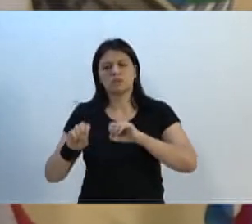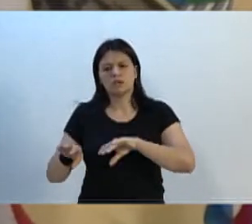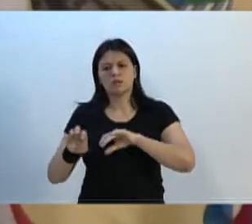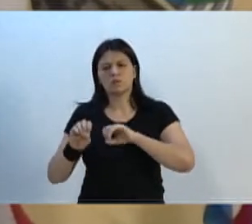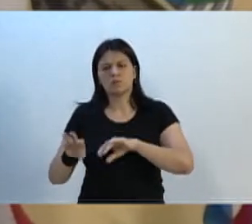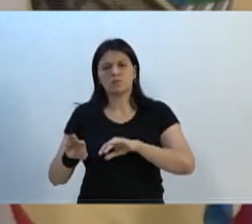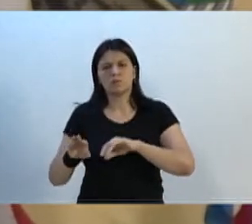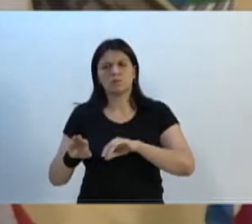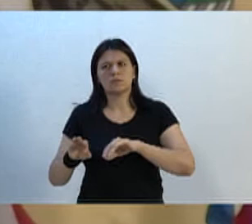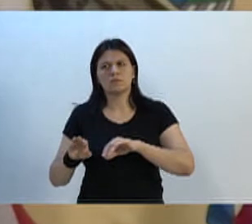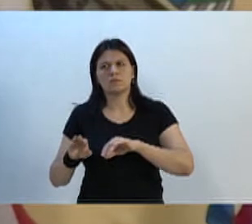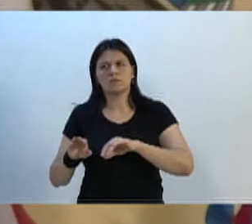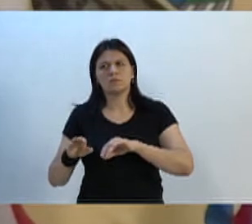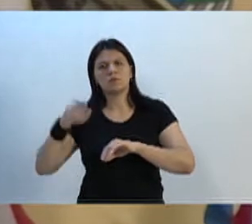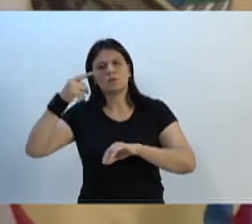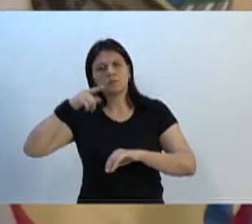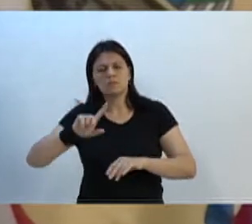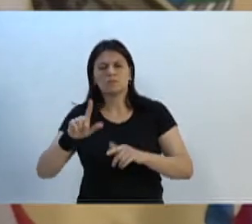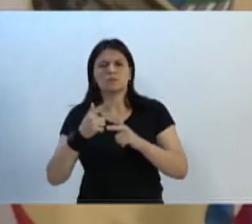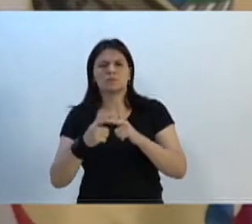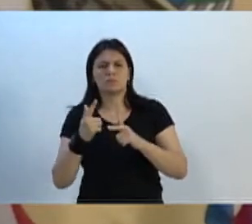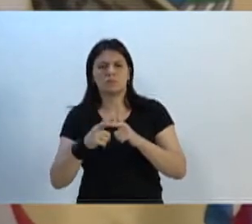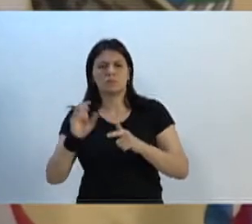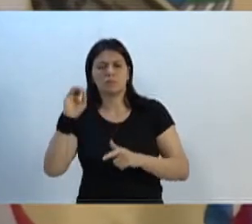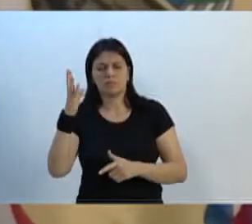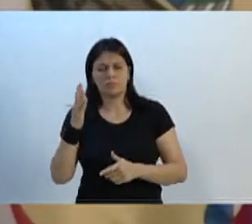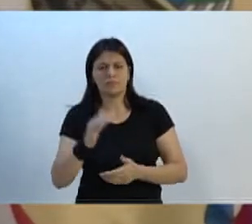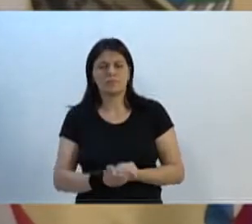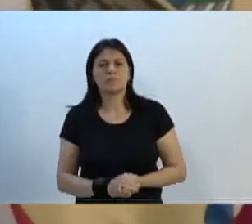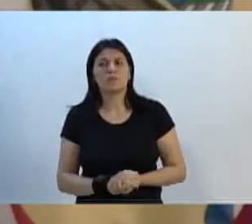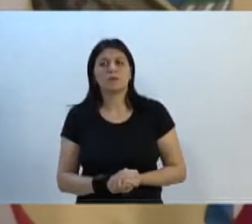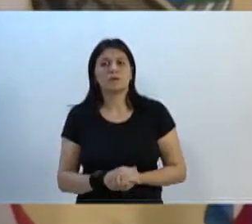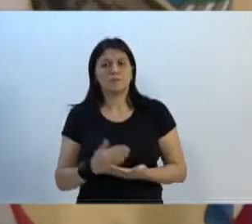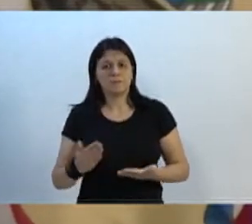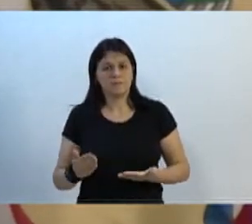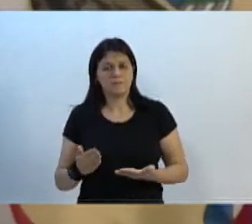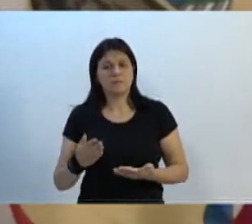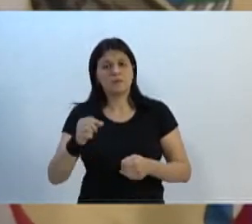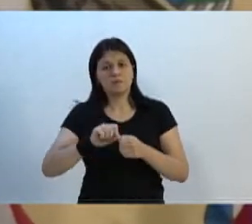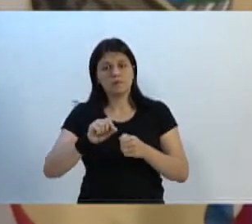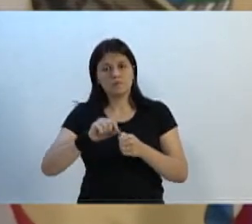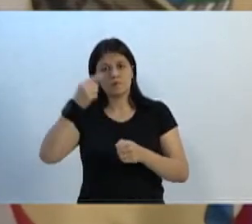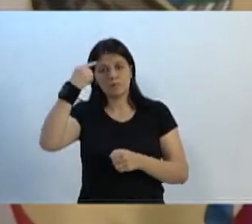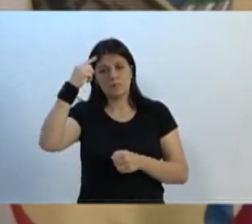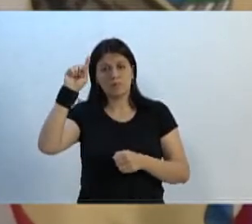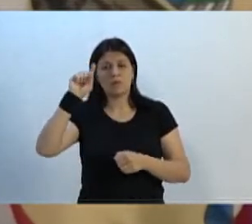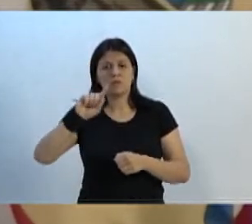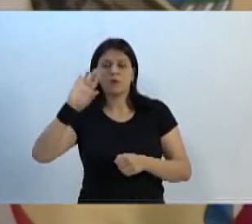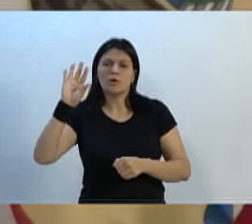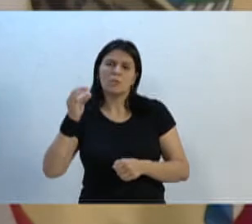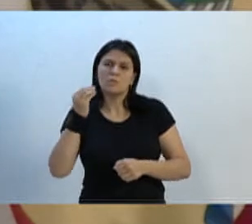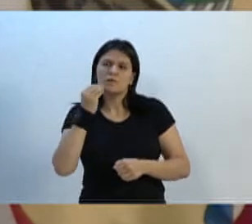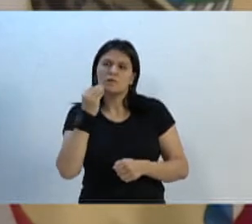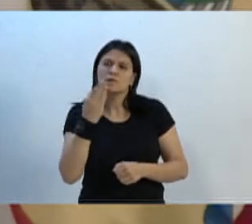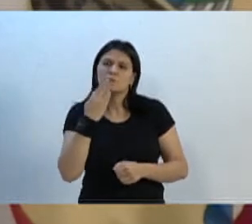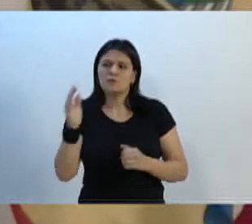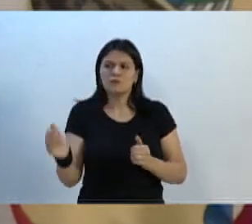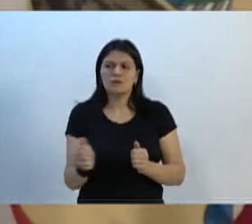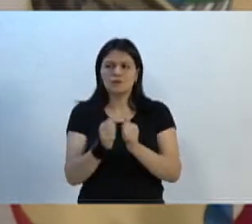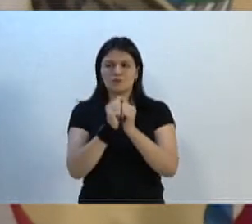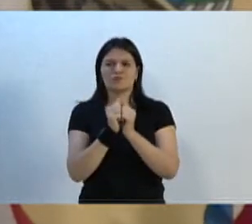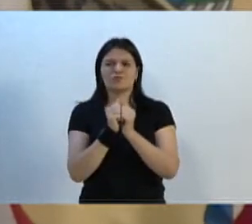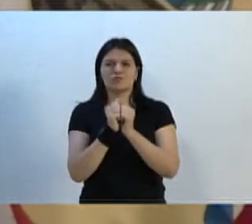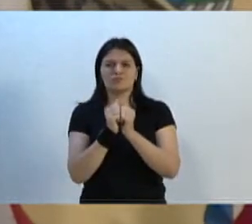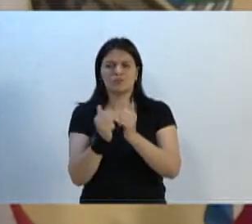e de resolver esses problemas inclusive recentemente a gente fez uma ideia aqui e até aproveitar para pedir também auxílio de todos